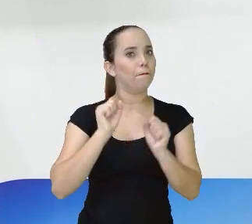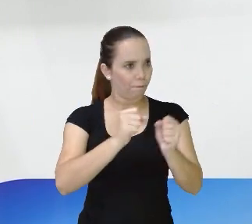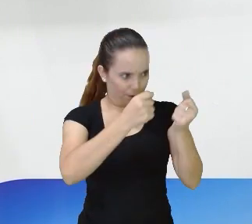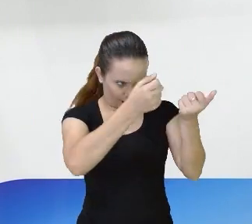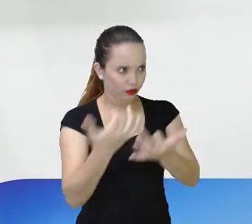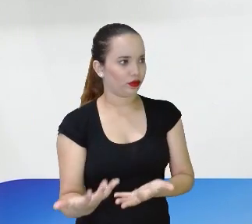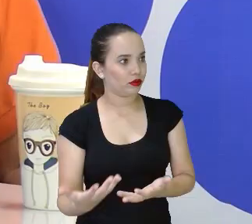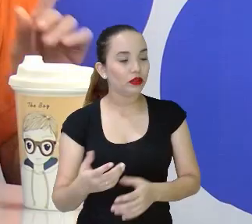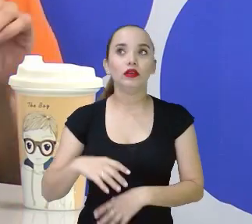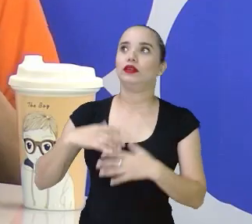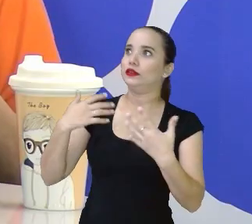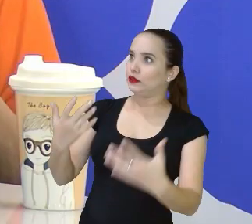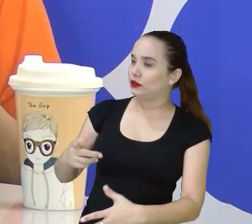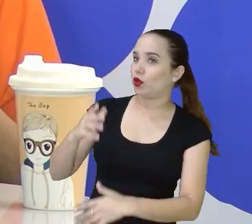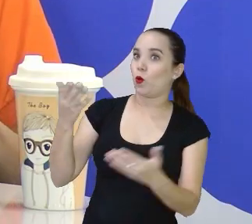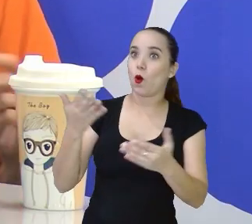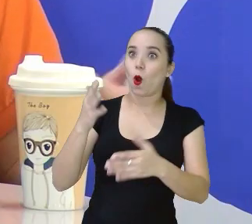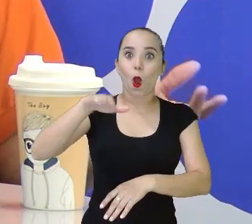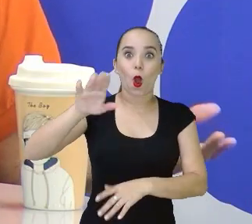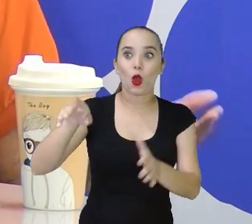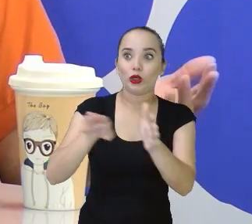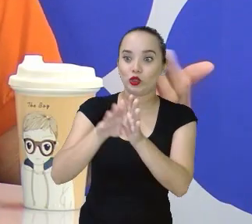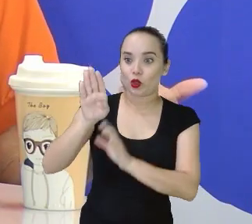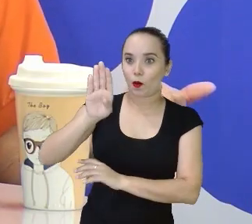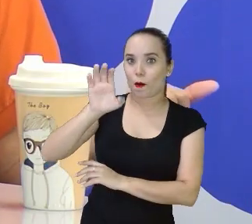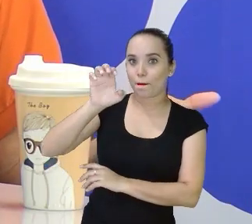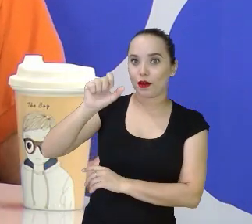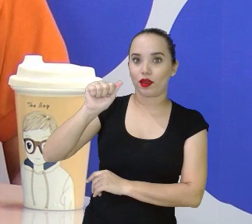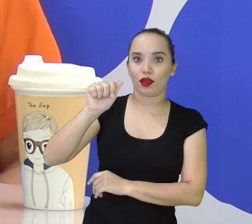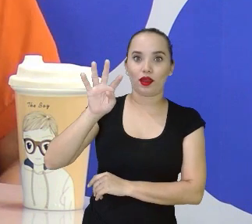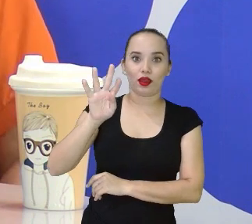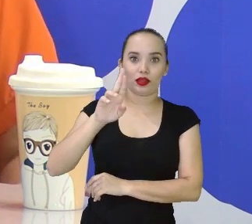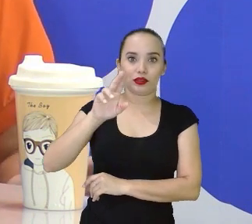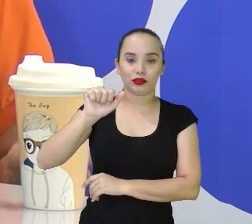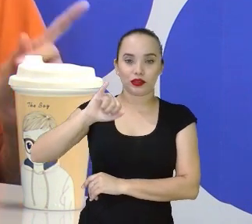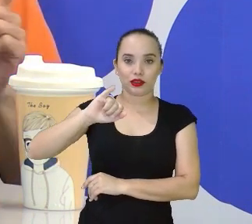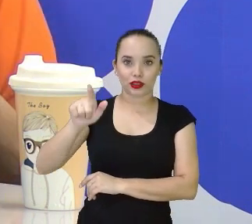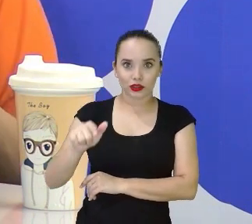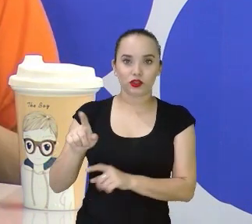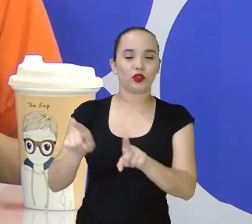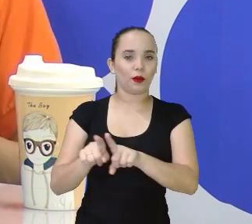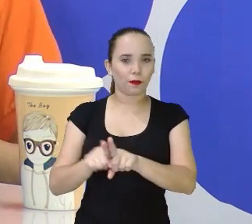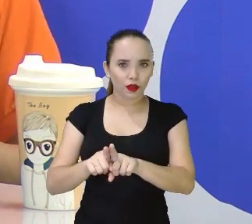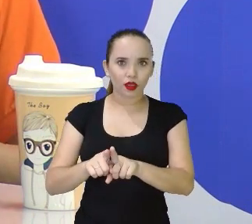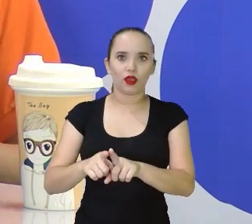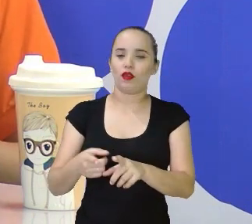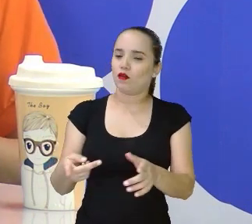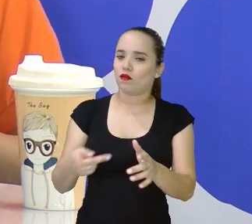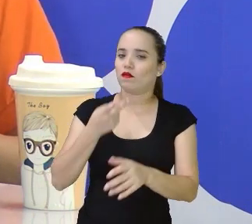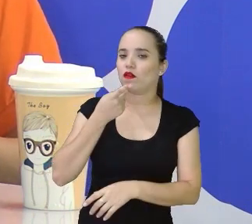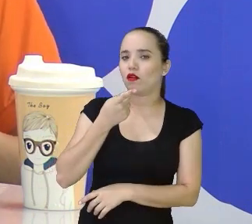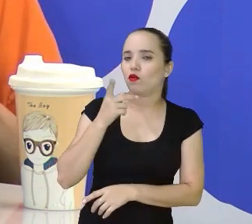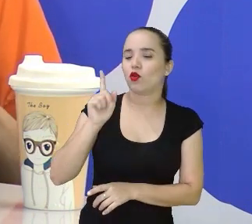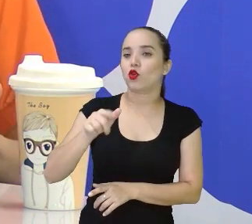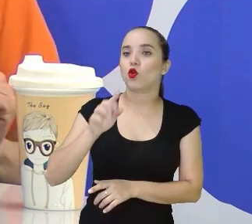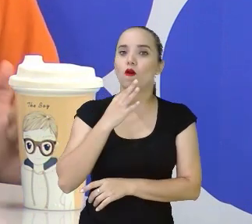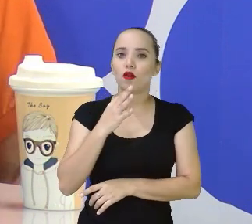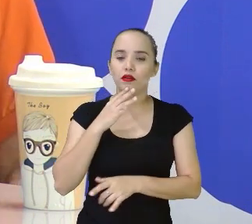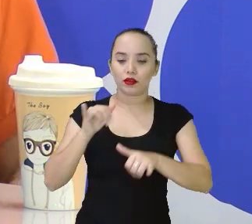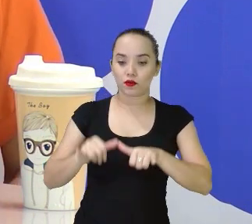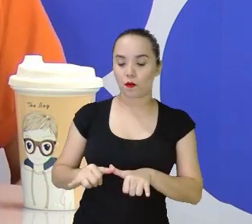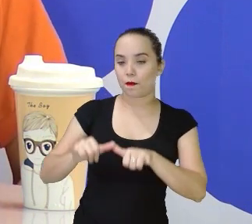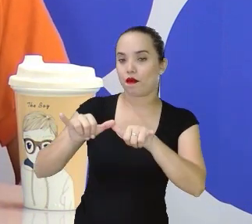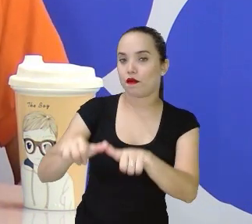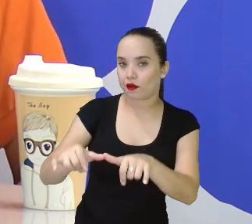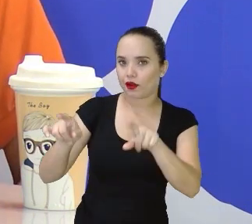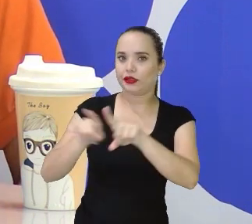falar. Pois é, aqui a Beatriz chegou também, ó, chegando, dizendo que ela conhece, acho que é do mercado, viu? Então, a